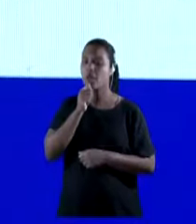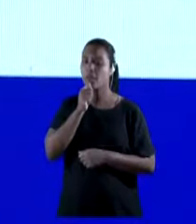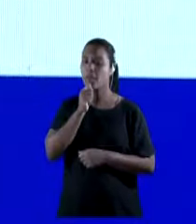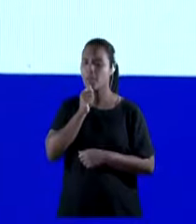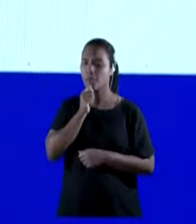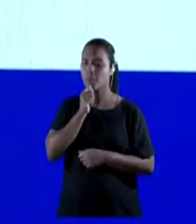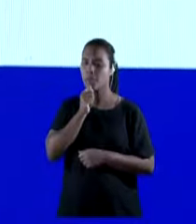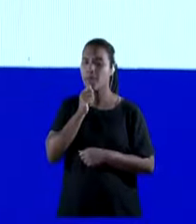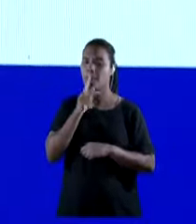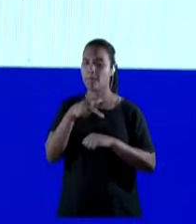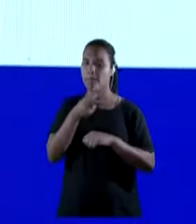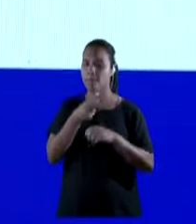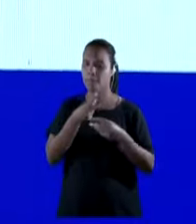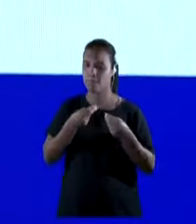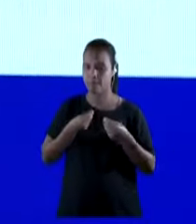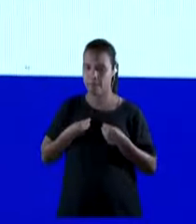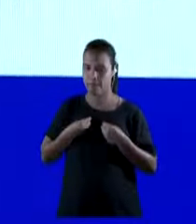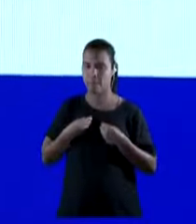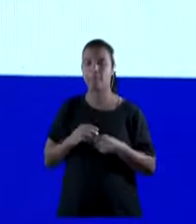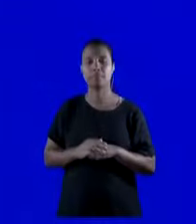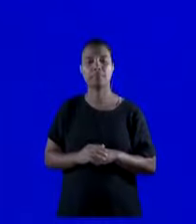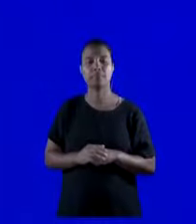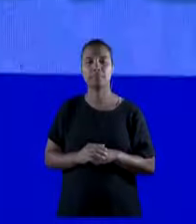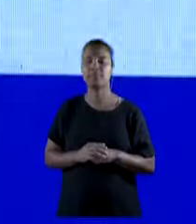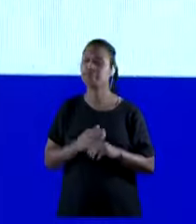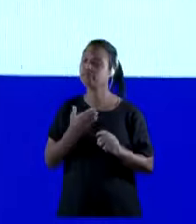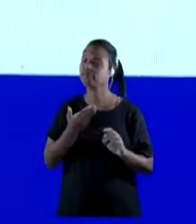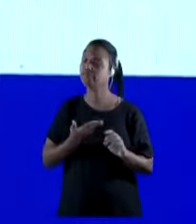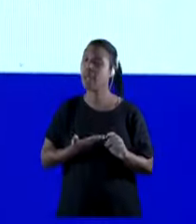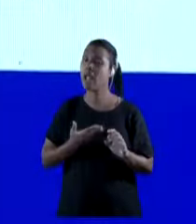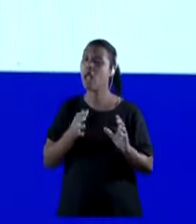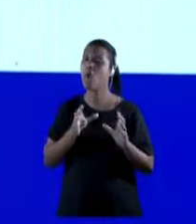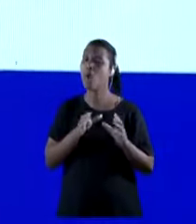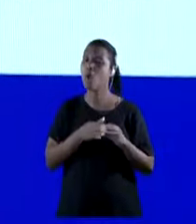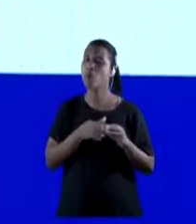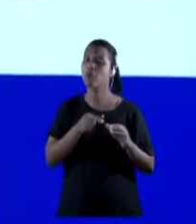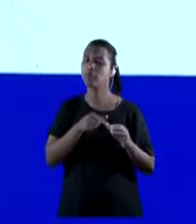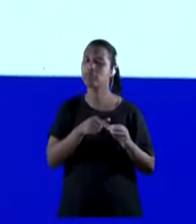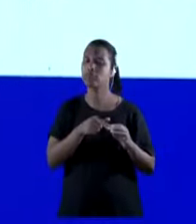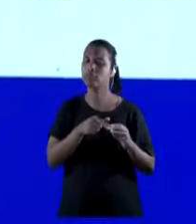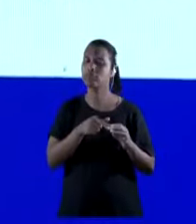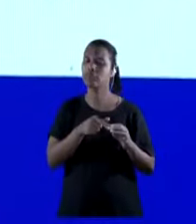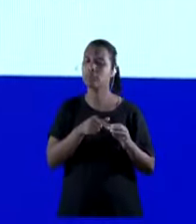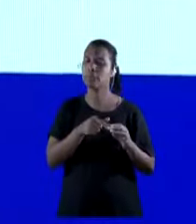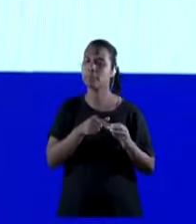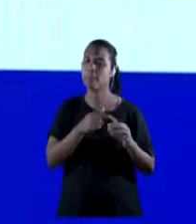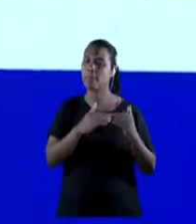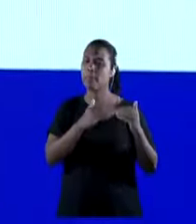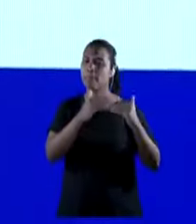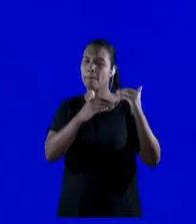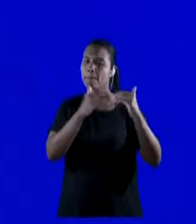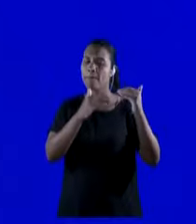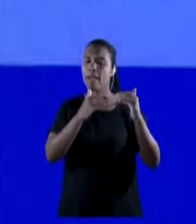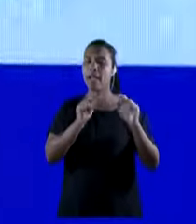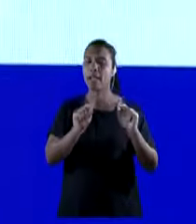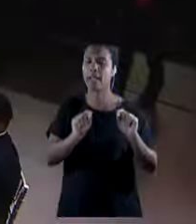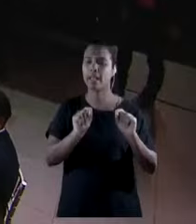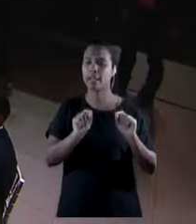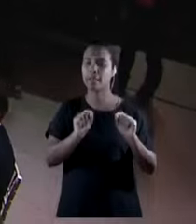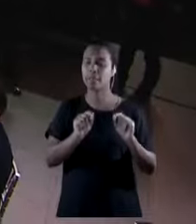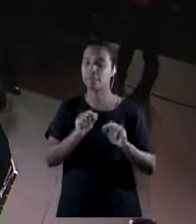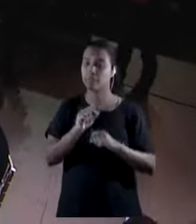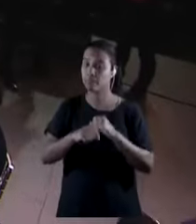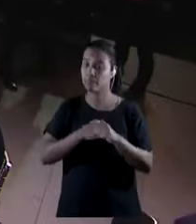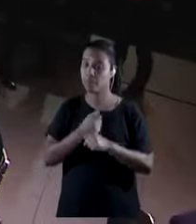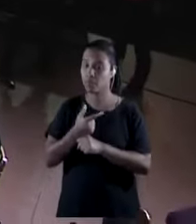Então, pelas equipes de arbitragem que mais se destacaram neste Paulistão Sicred 2024. Afinal, um